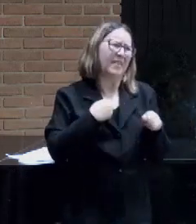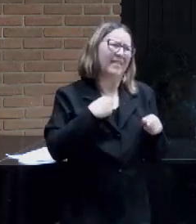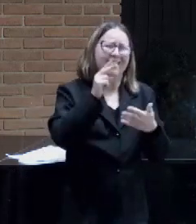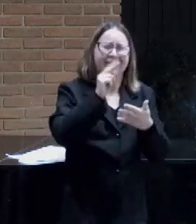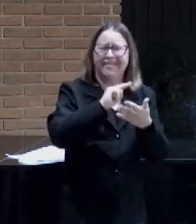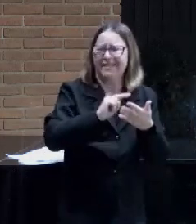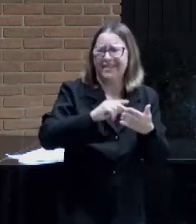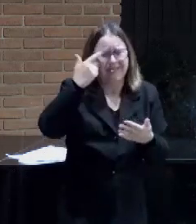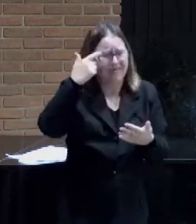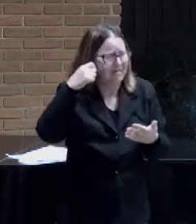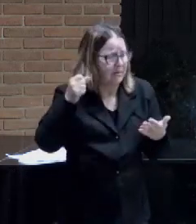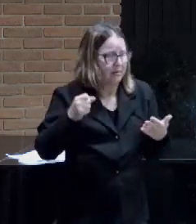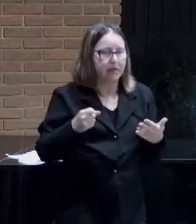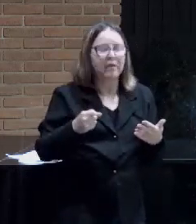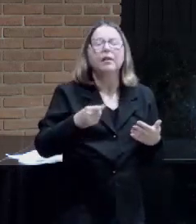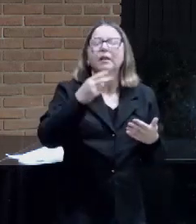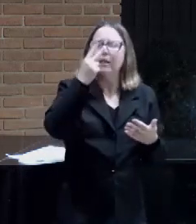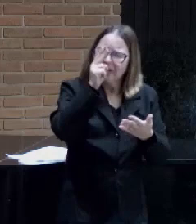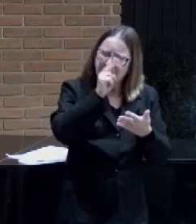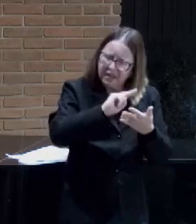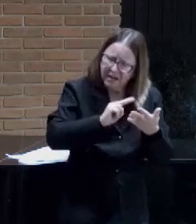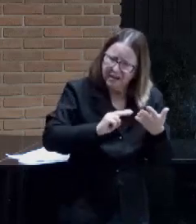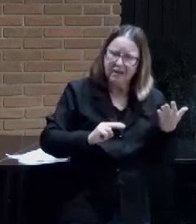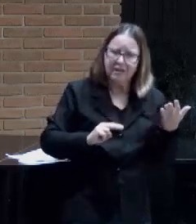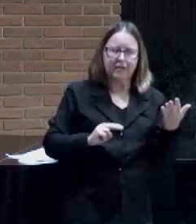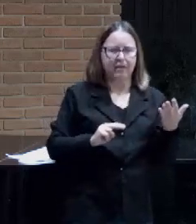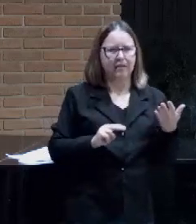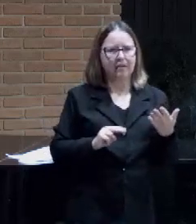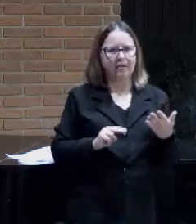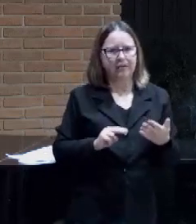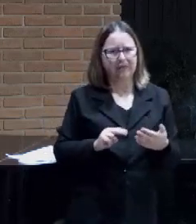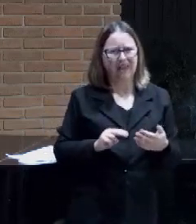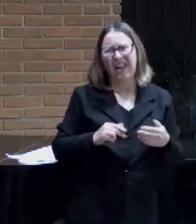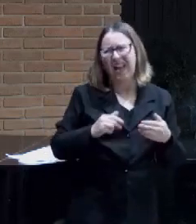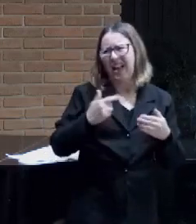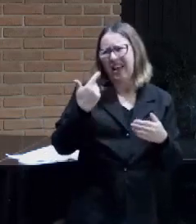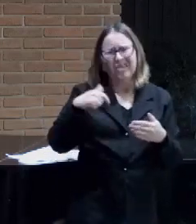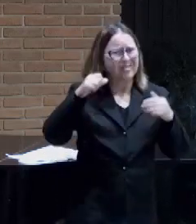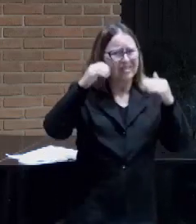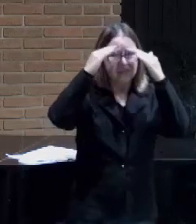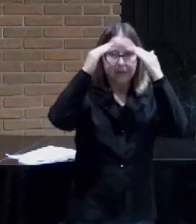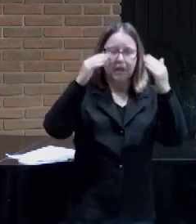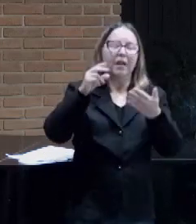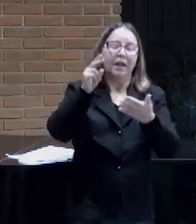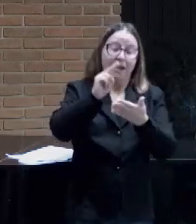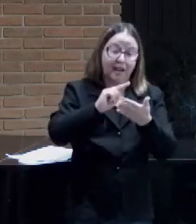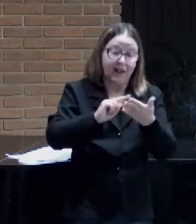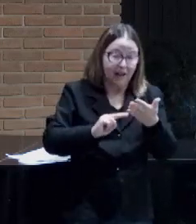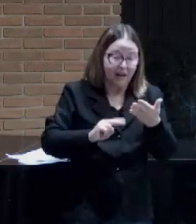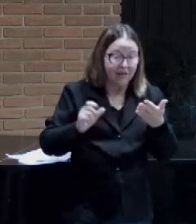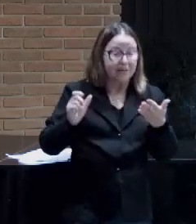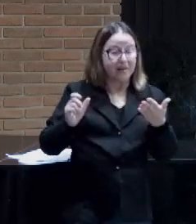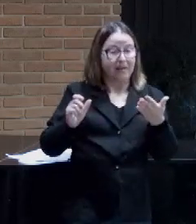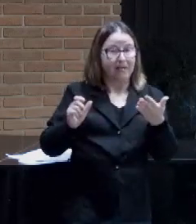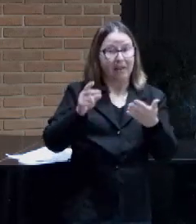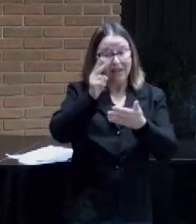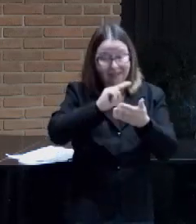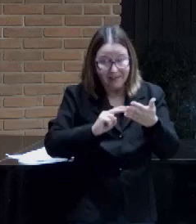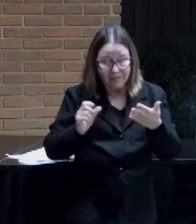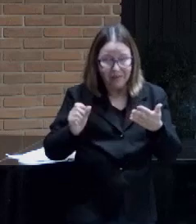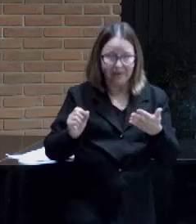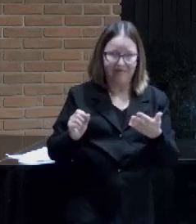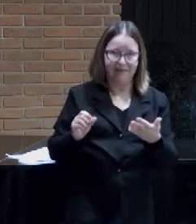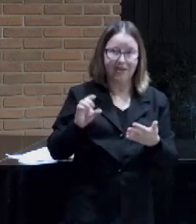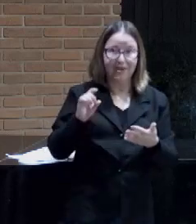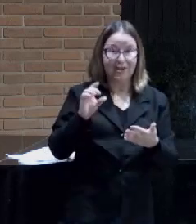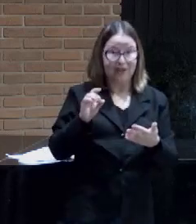não consigo. Leia a palavra. Mas ainda assim eu não consigo obedecer. Leia a palavra, não importa, leia a palavra. Leia a palavra, é somente por meio disso